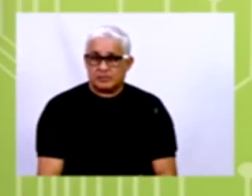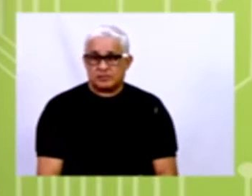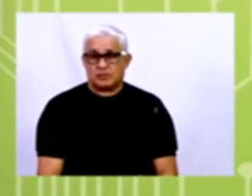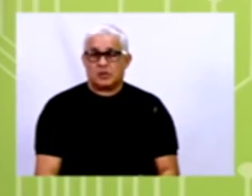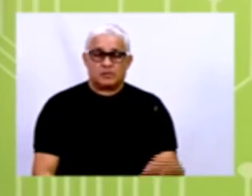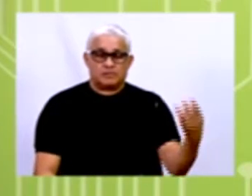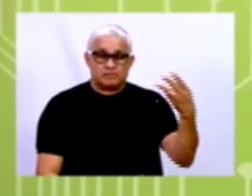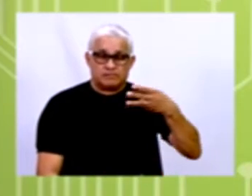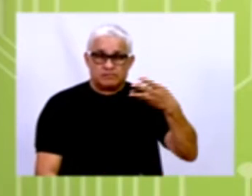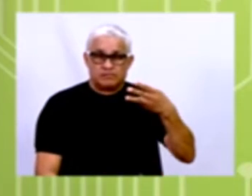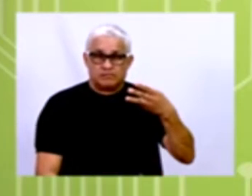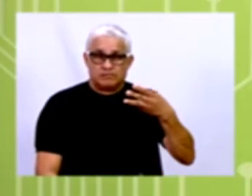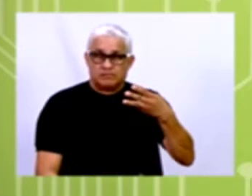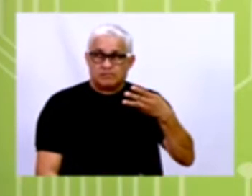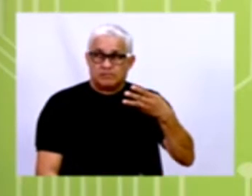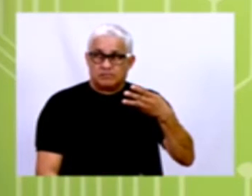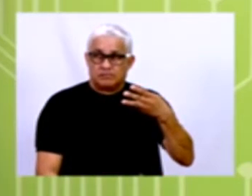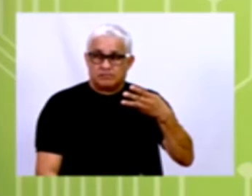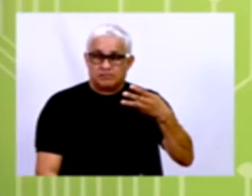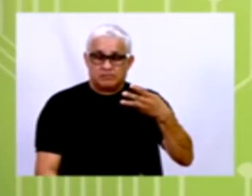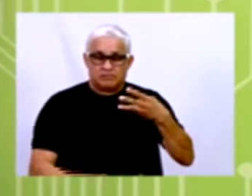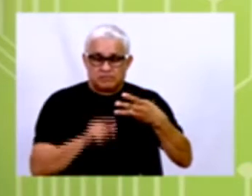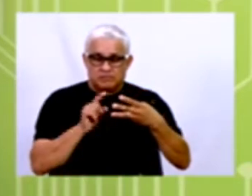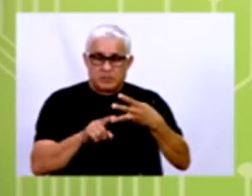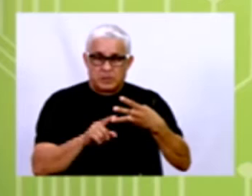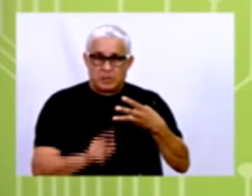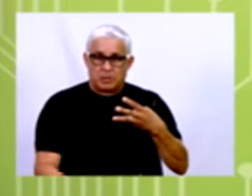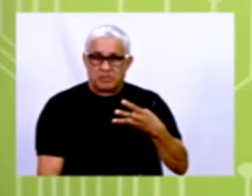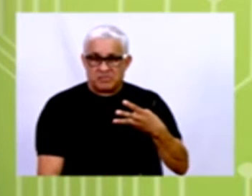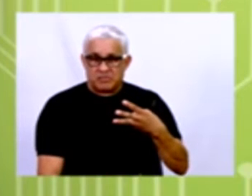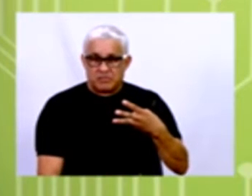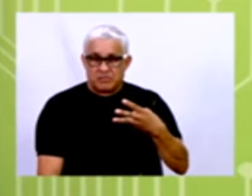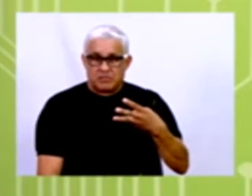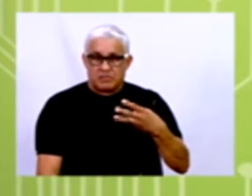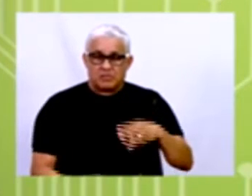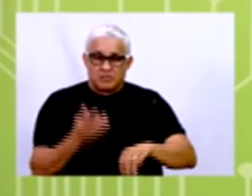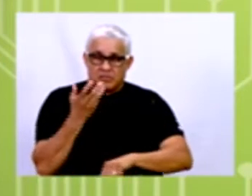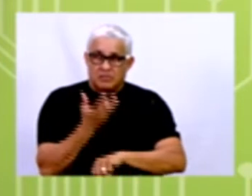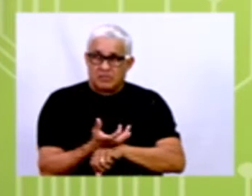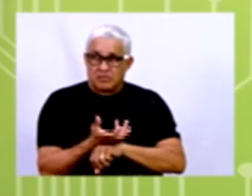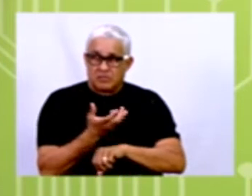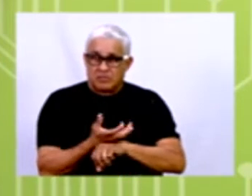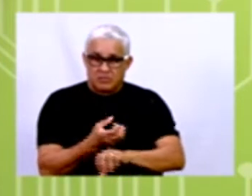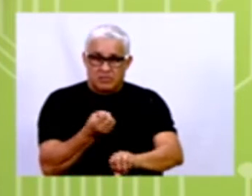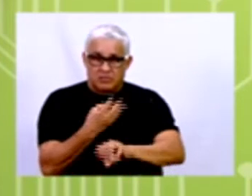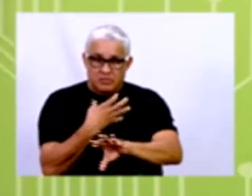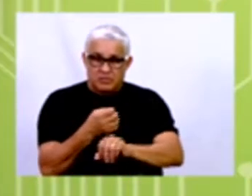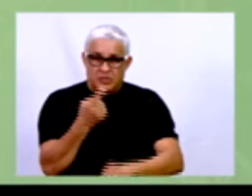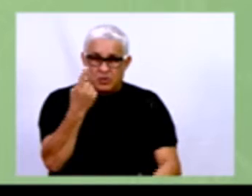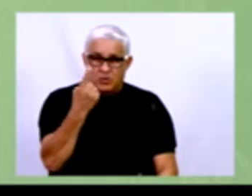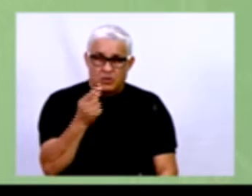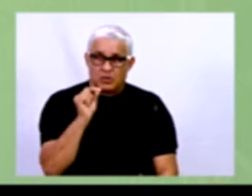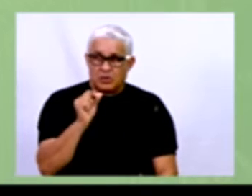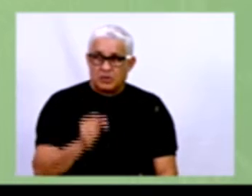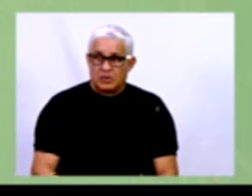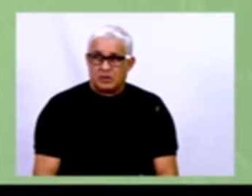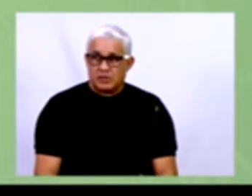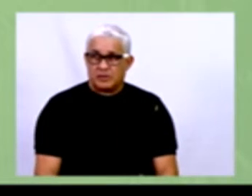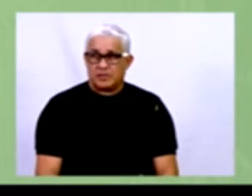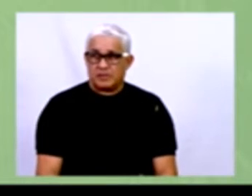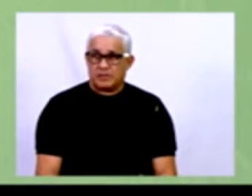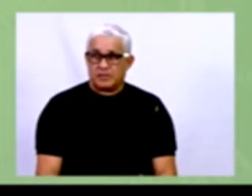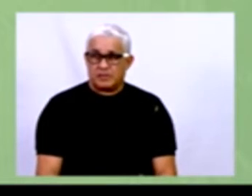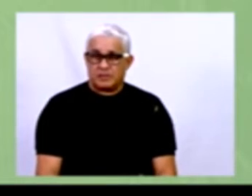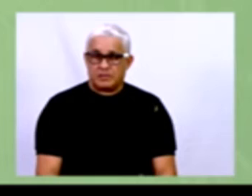terceiro polo, no terceiro tópico, né, da disciplina, da teleaula 1, que é exatamente o fluxo circular